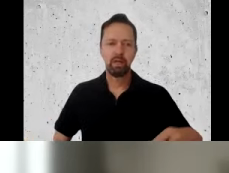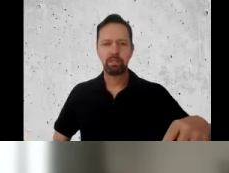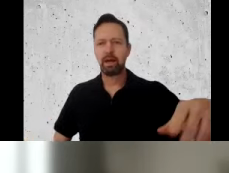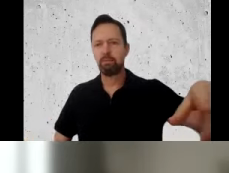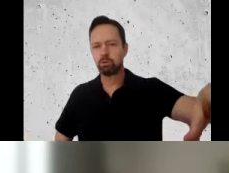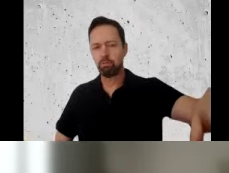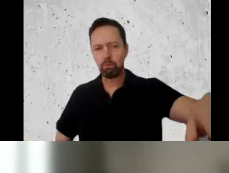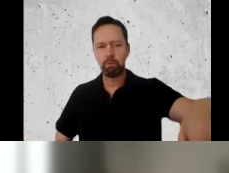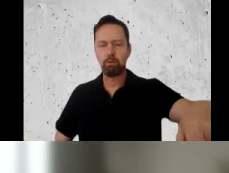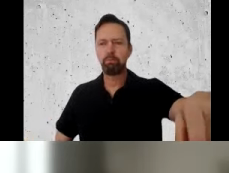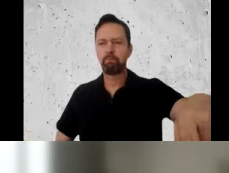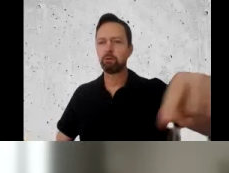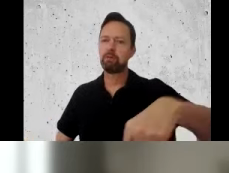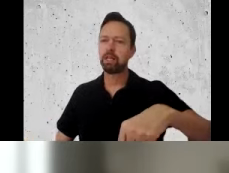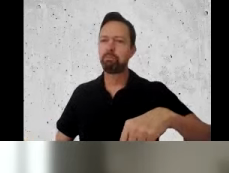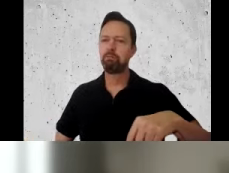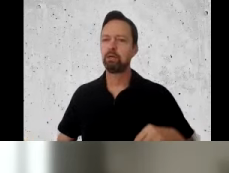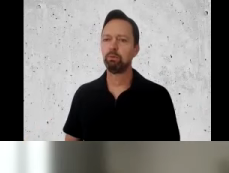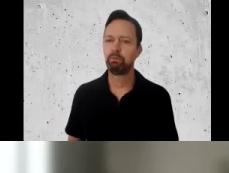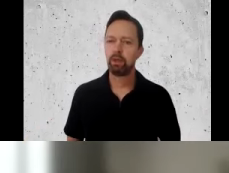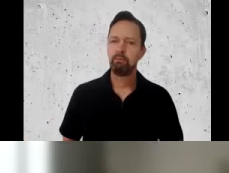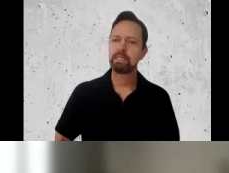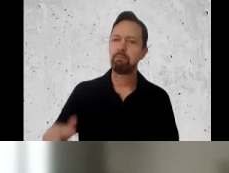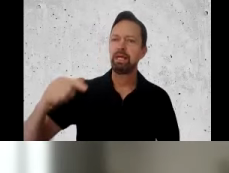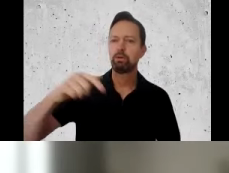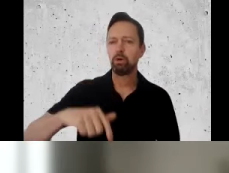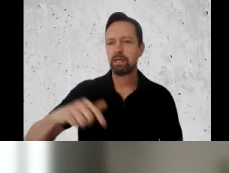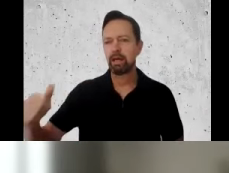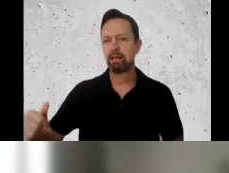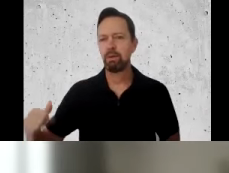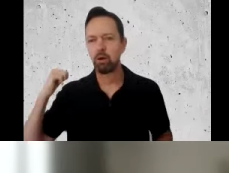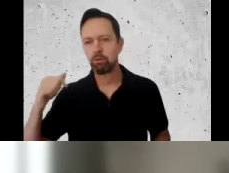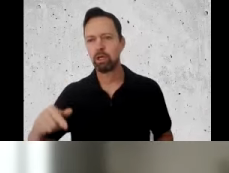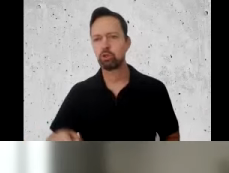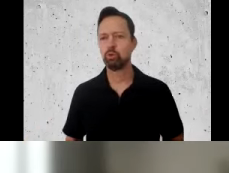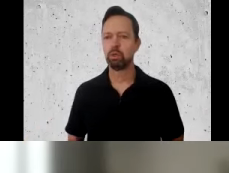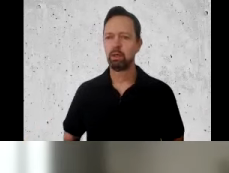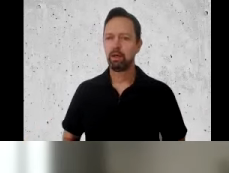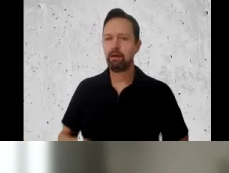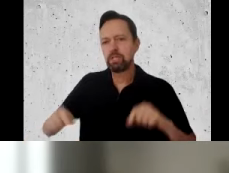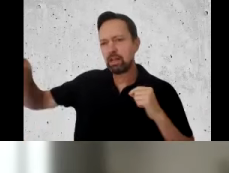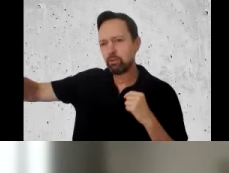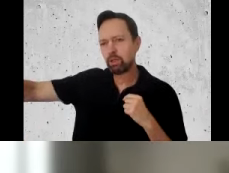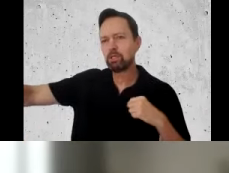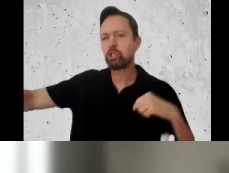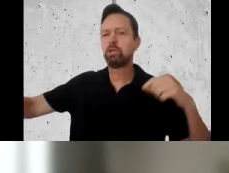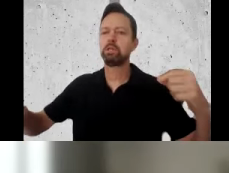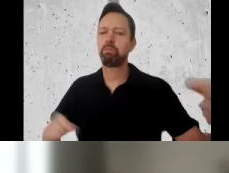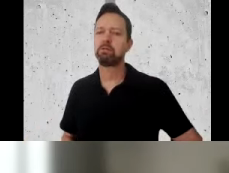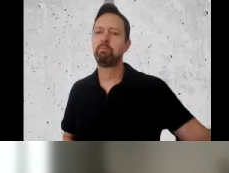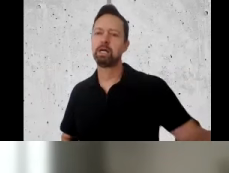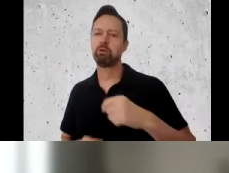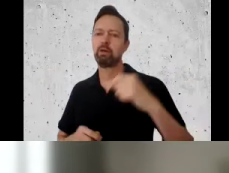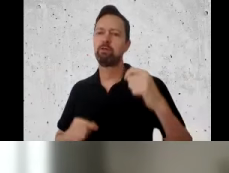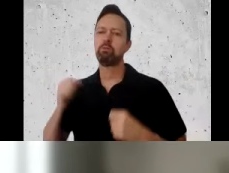cada um diz assim, mas o meu, eu estava lá primeiro, mas a minha torre era maior do que a sua. Você estava no cantinho